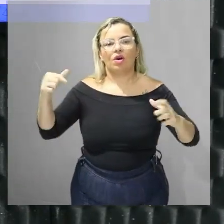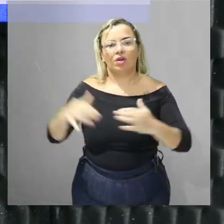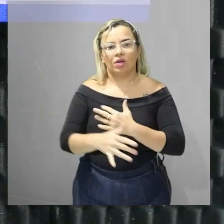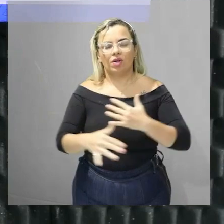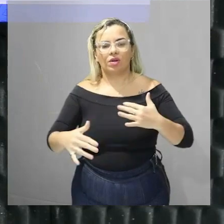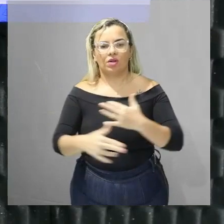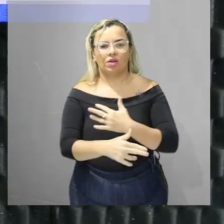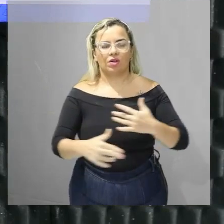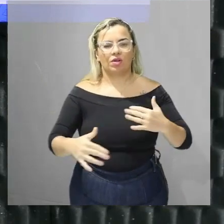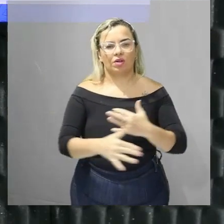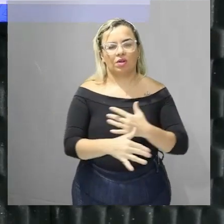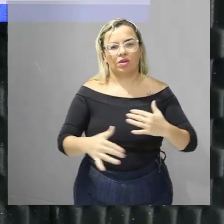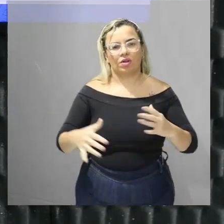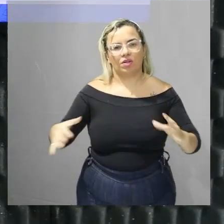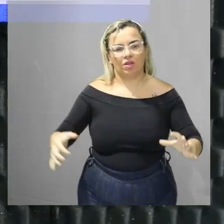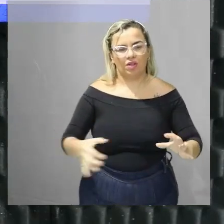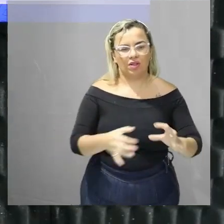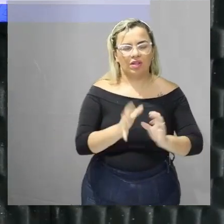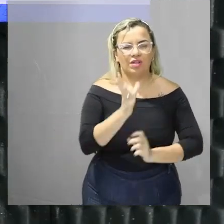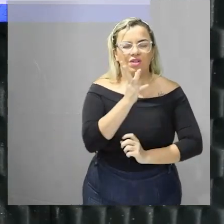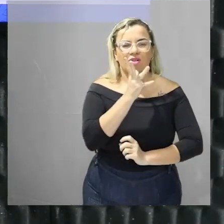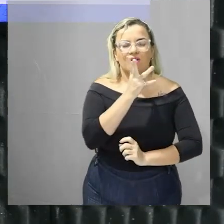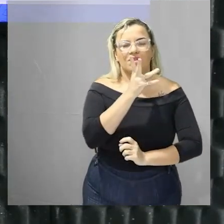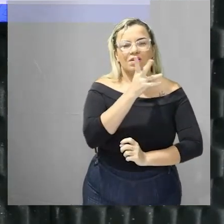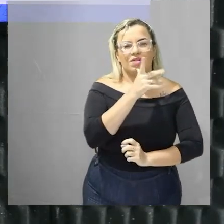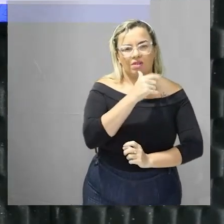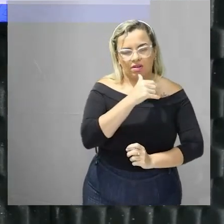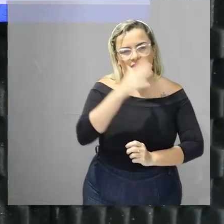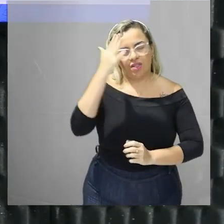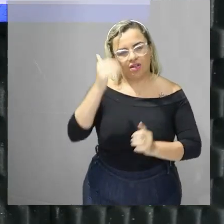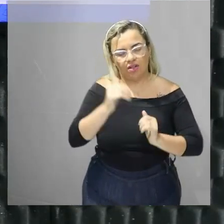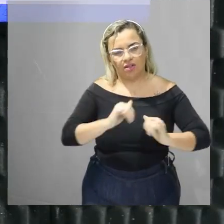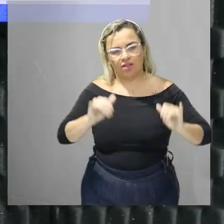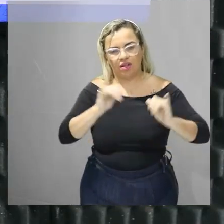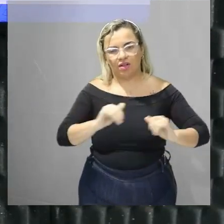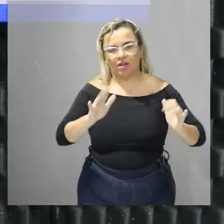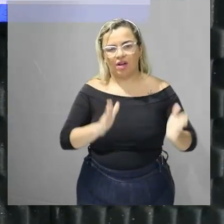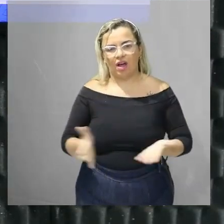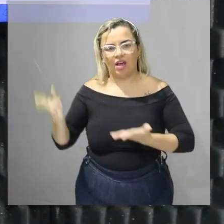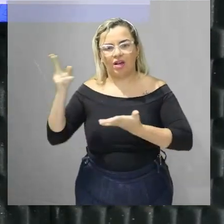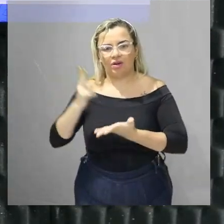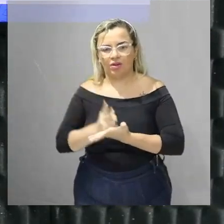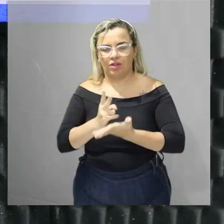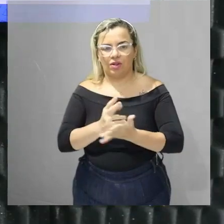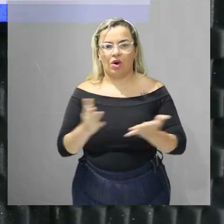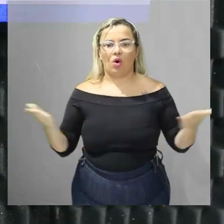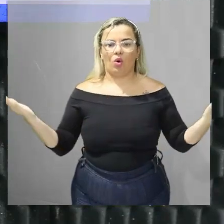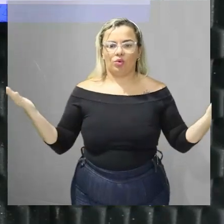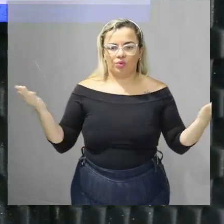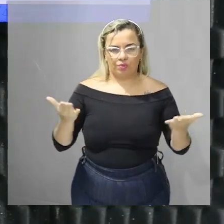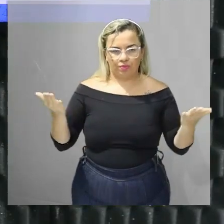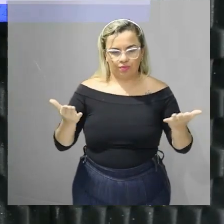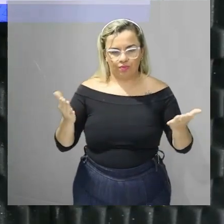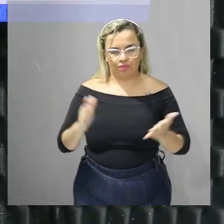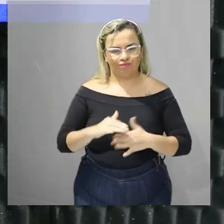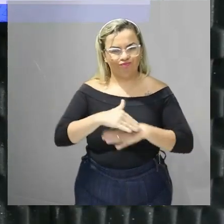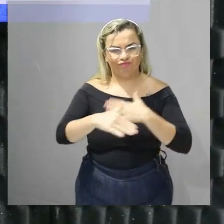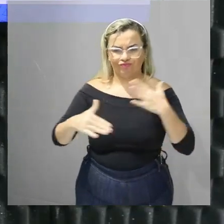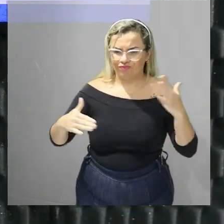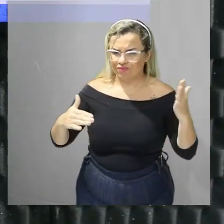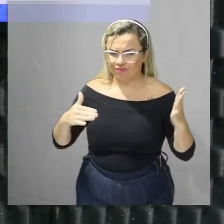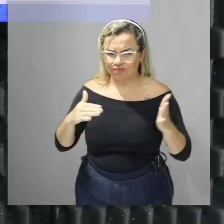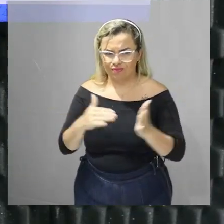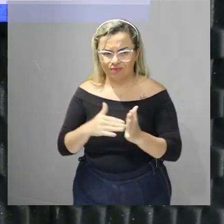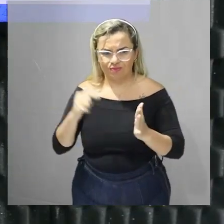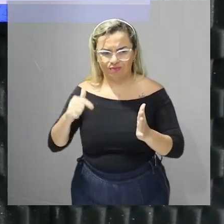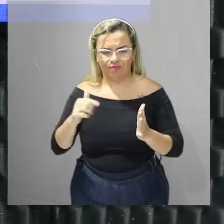de uma forma muito mais lenta, né, às economias adjacentes. Aí ele continua. Hoje, tudo ocorre como